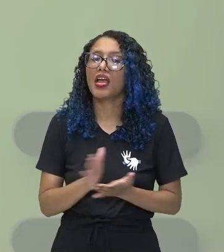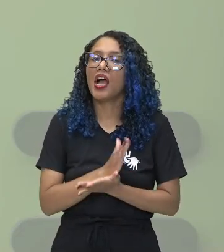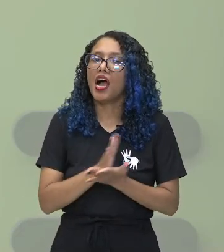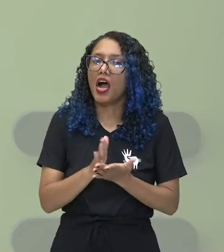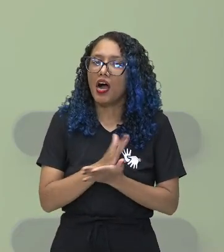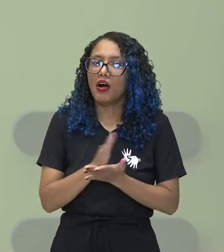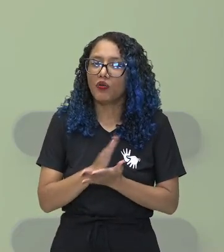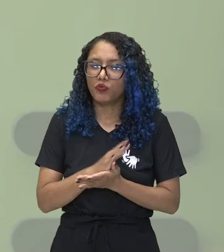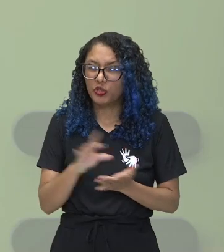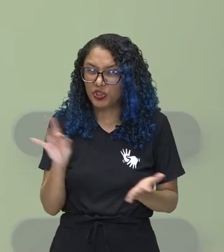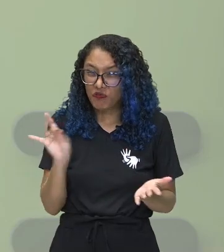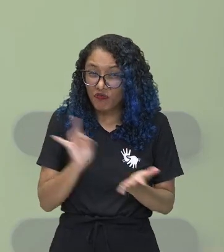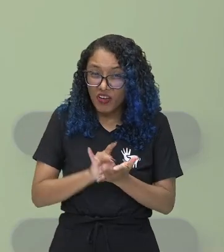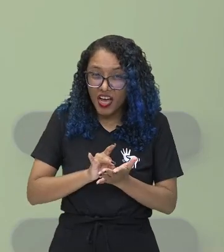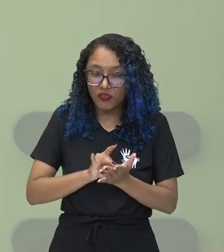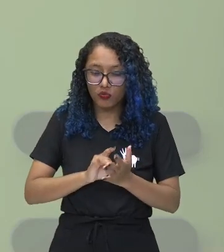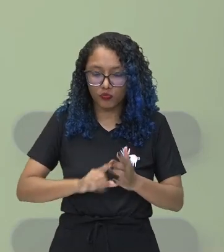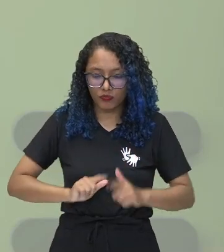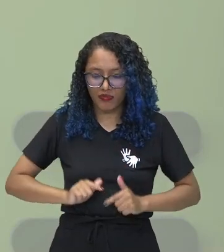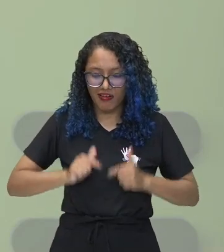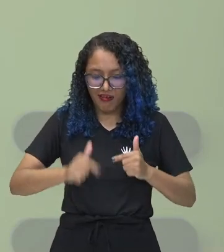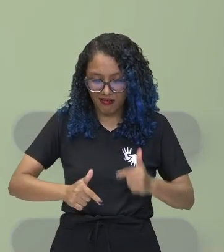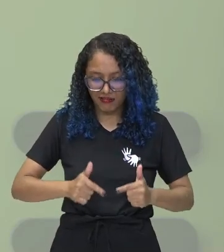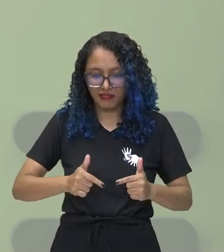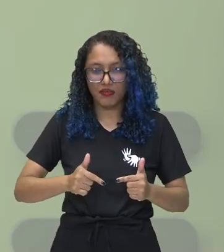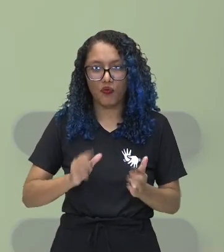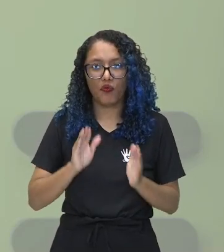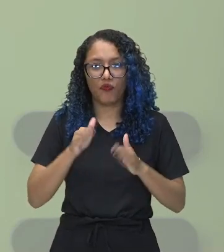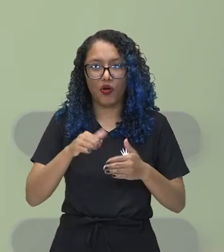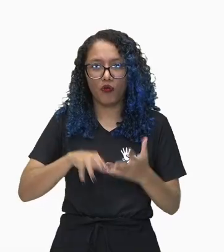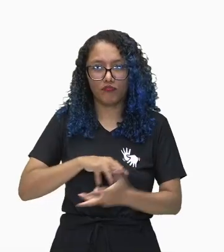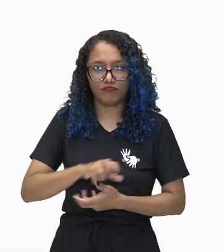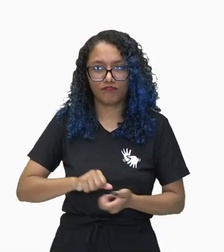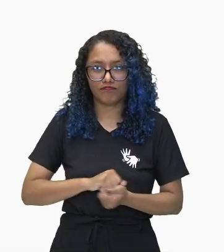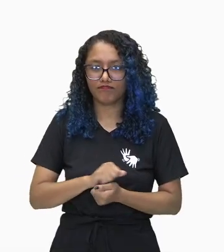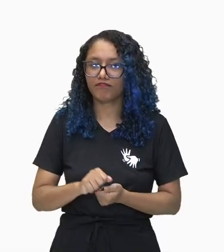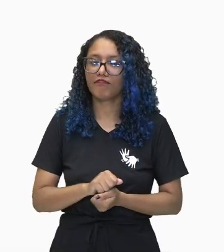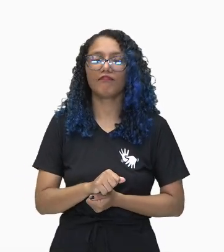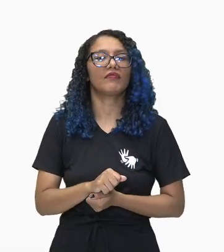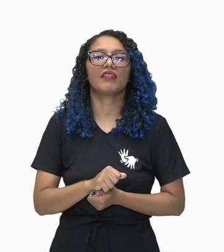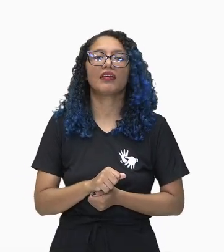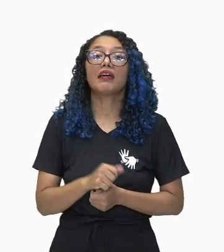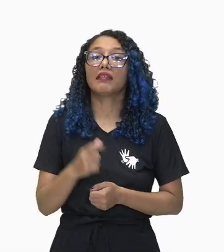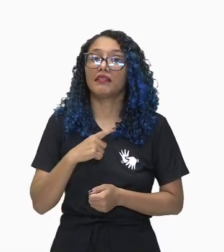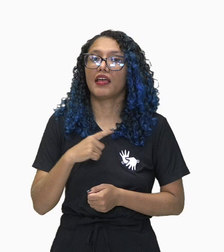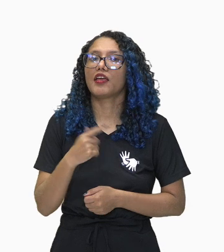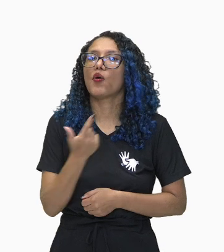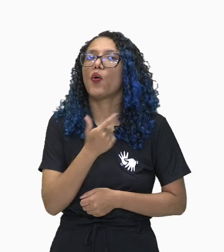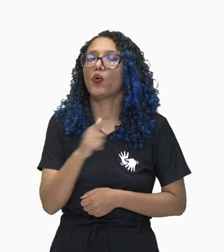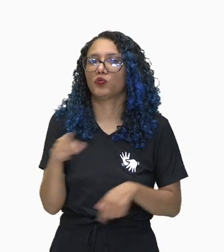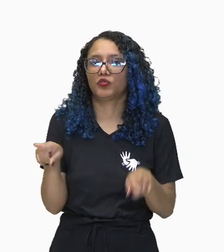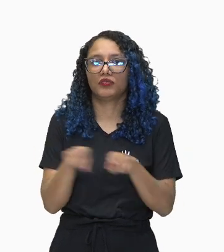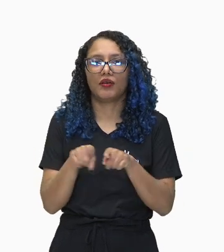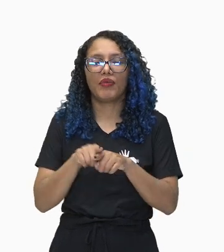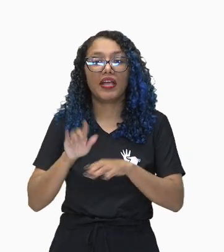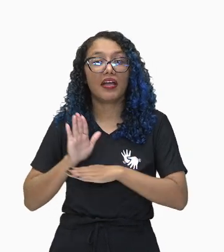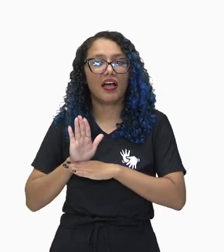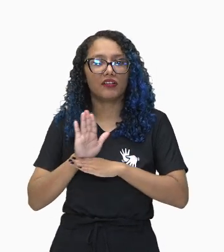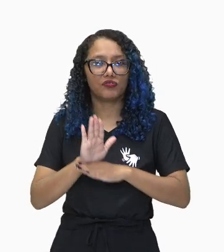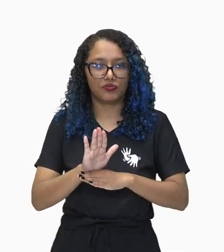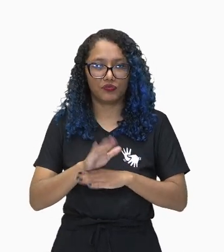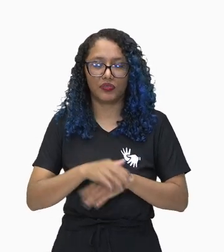nessa transformação do alimento. E agora eu vou mostrar para vocês esses órgãos. Os órgãos